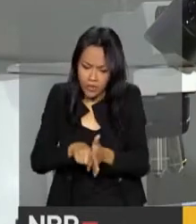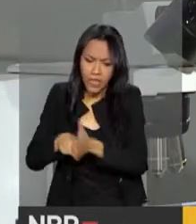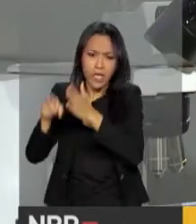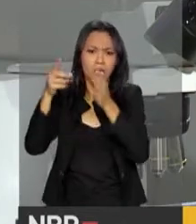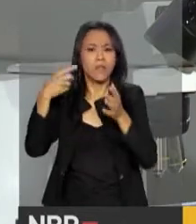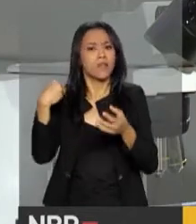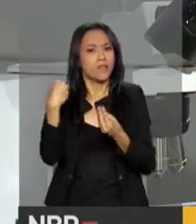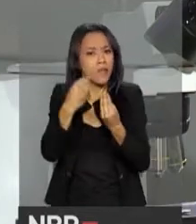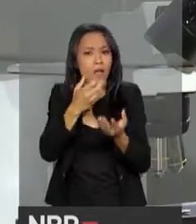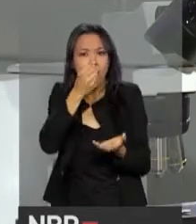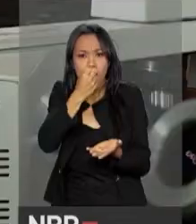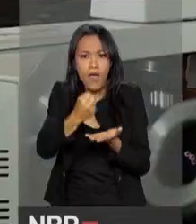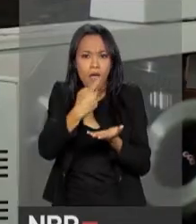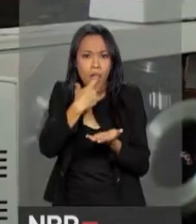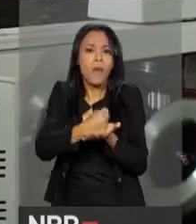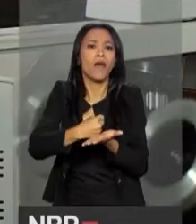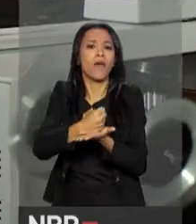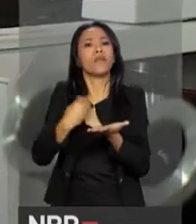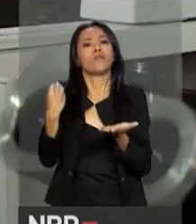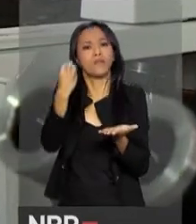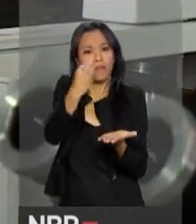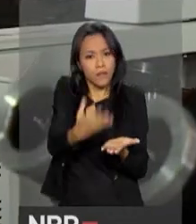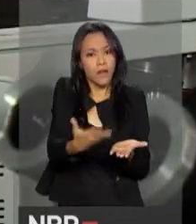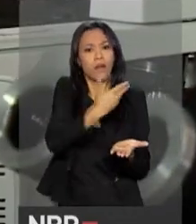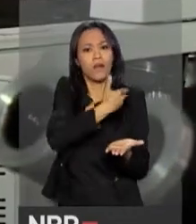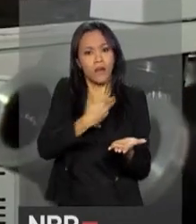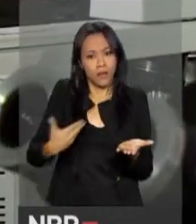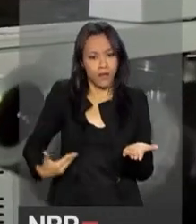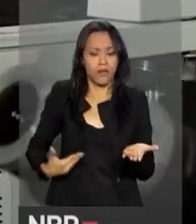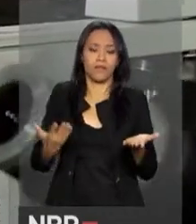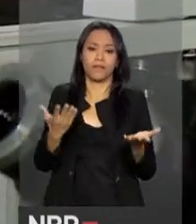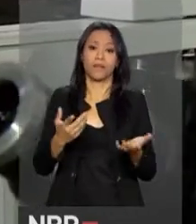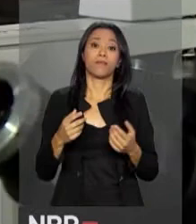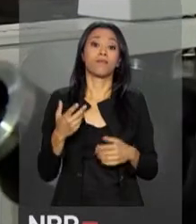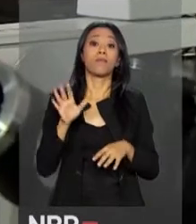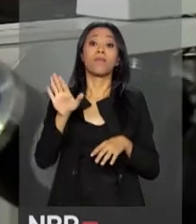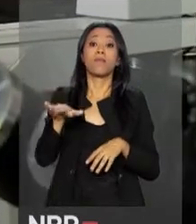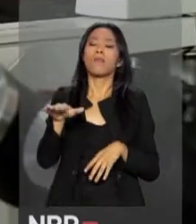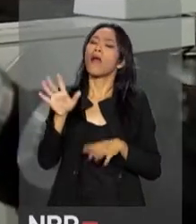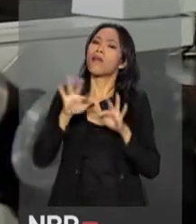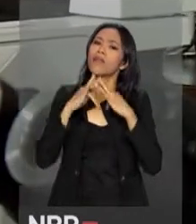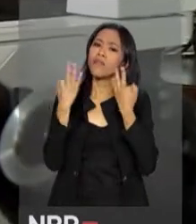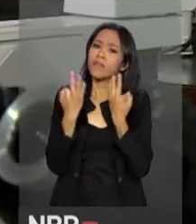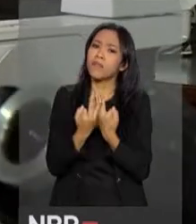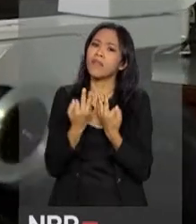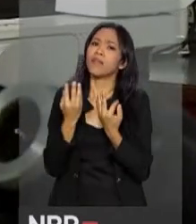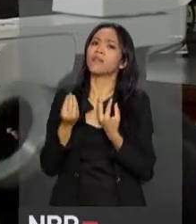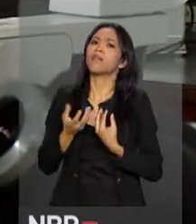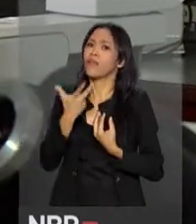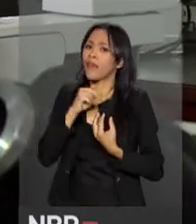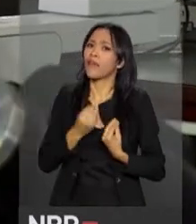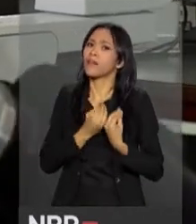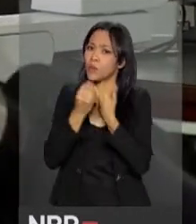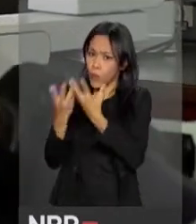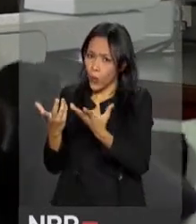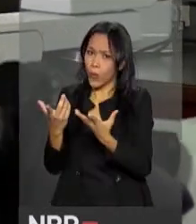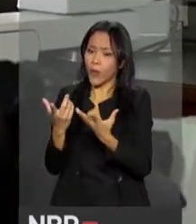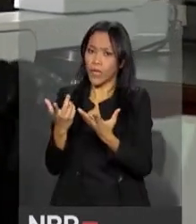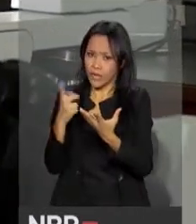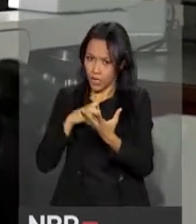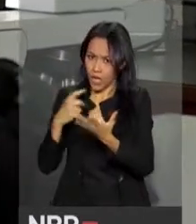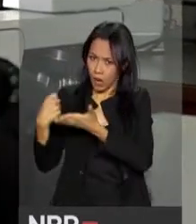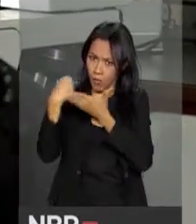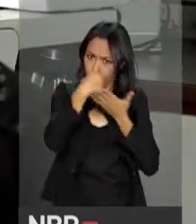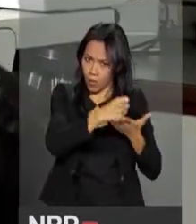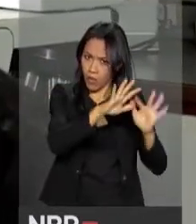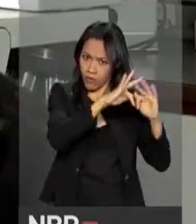toda medicação que ele precisa milha de quem doa é o órgão do seu ente querido também recebe um apoio psicológico